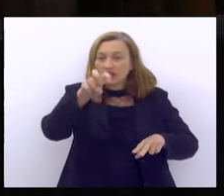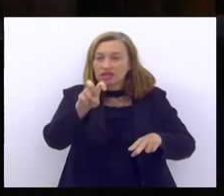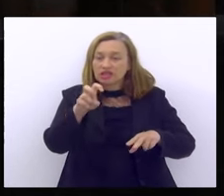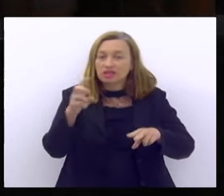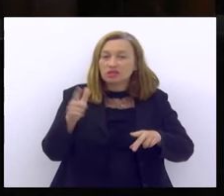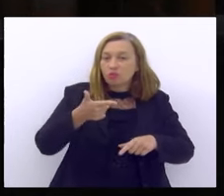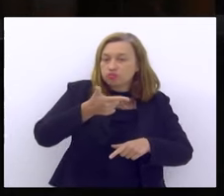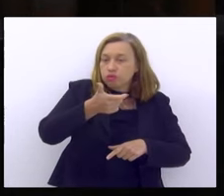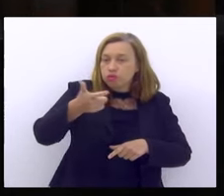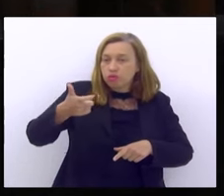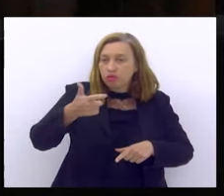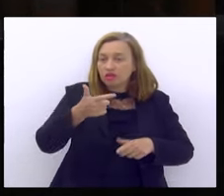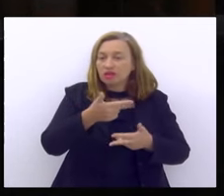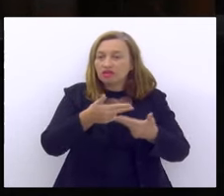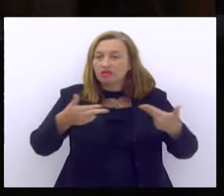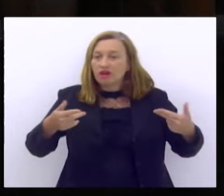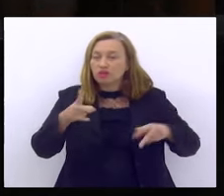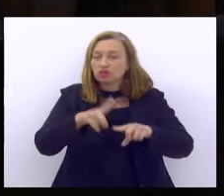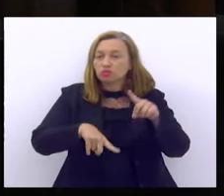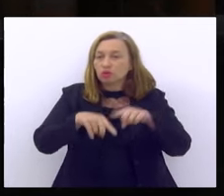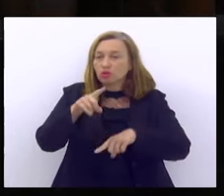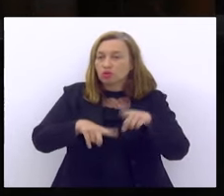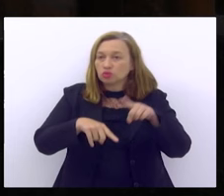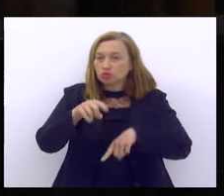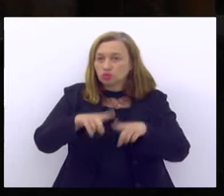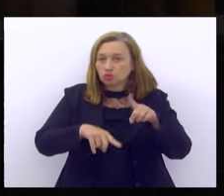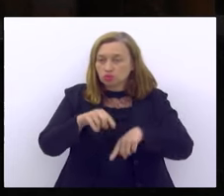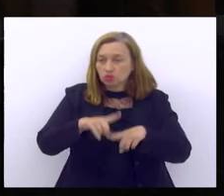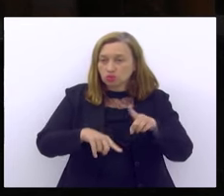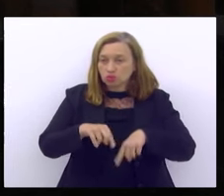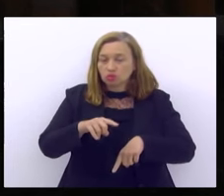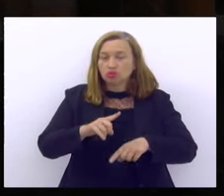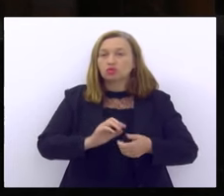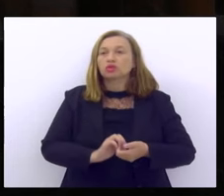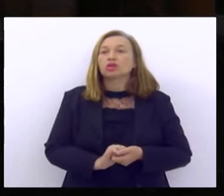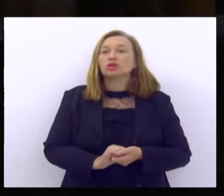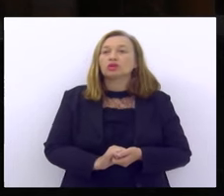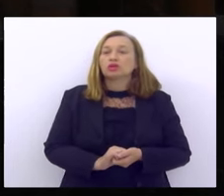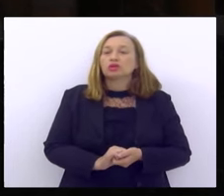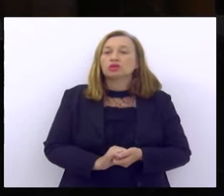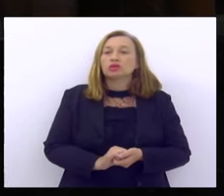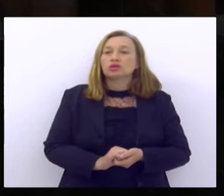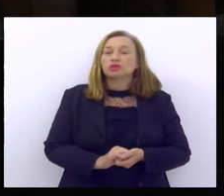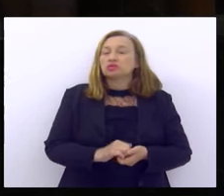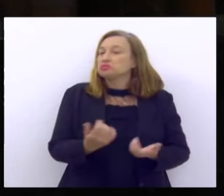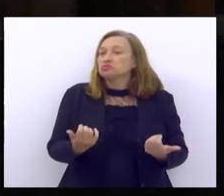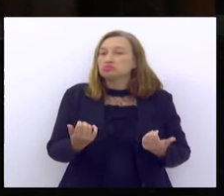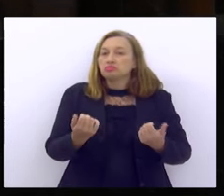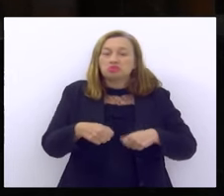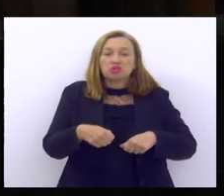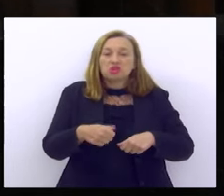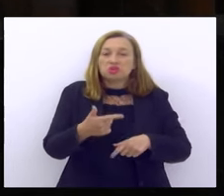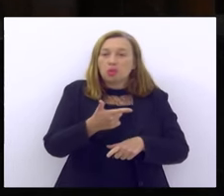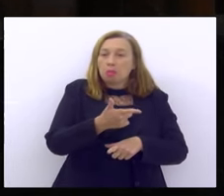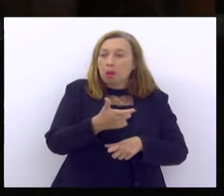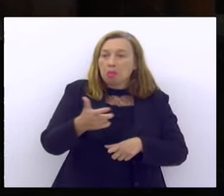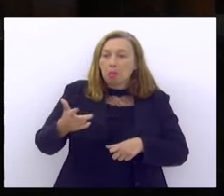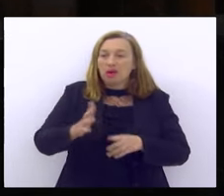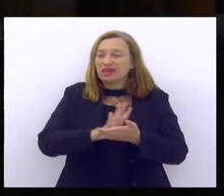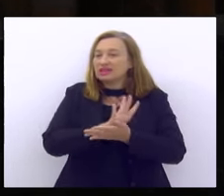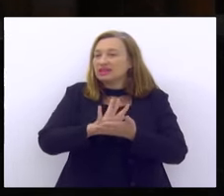fuzis, diversos equipamentos para manutenção desses fuzis. Operação que não disparou nenhuma arma.